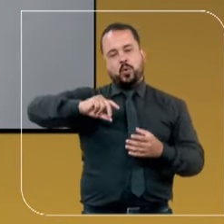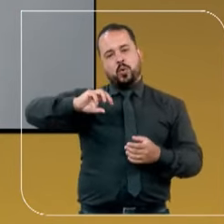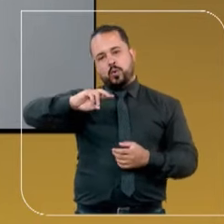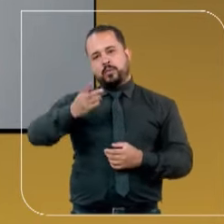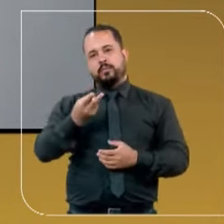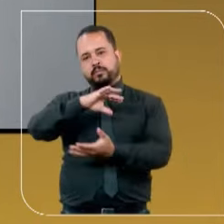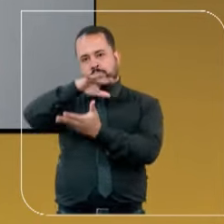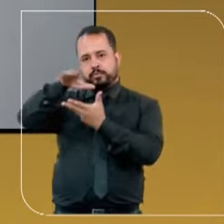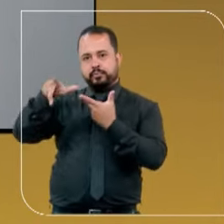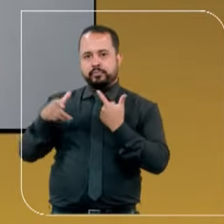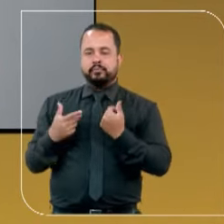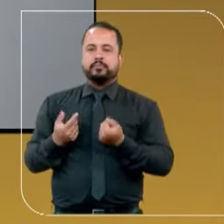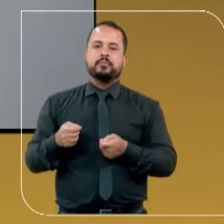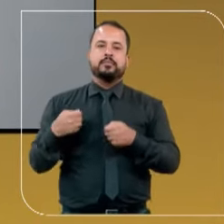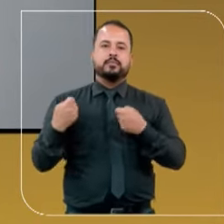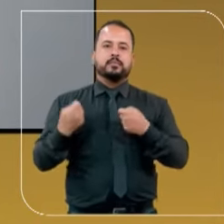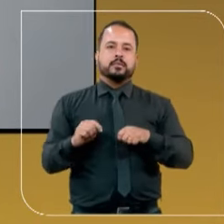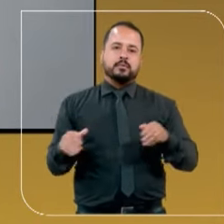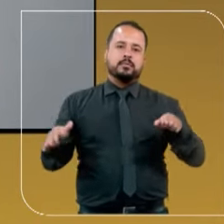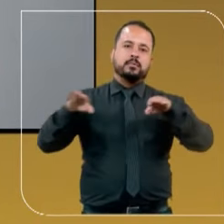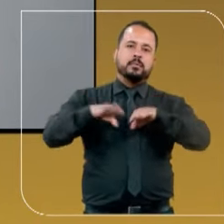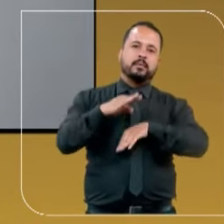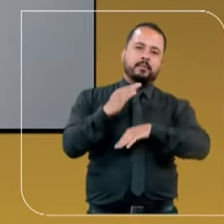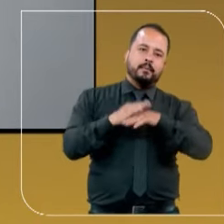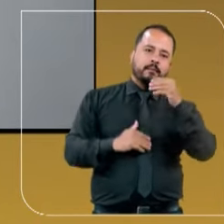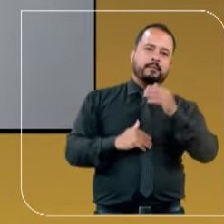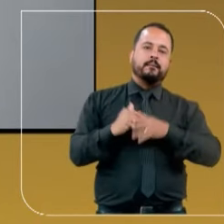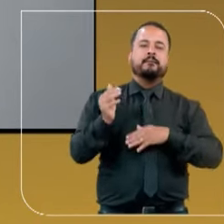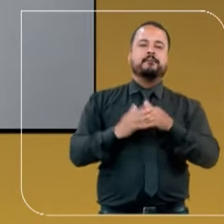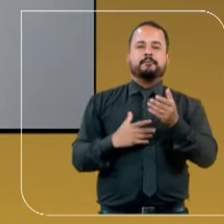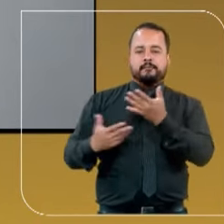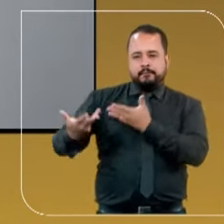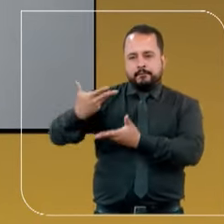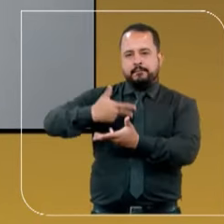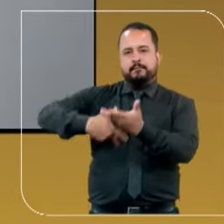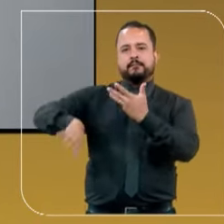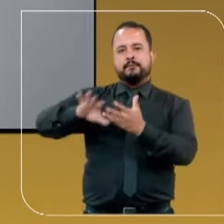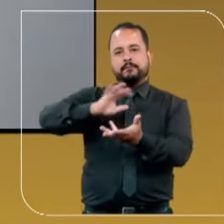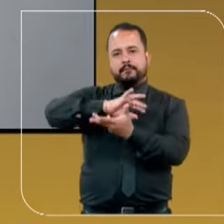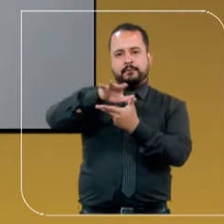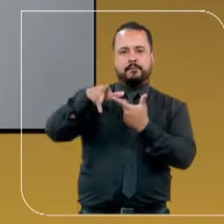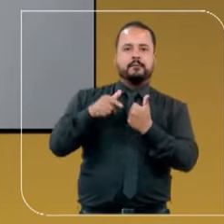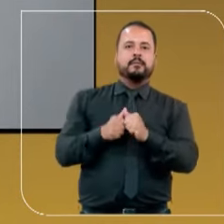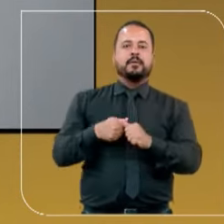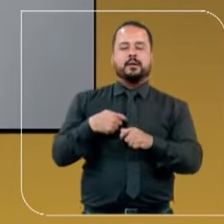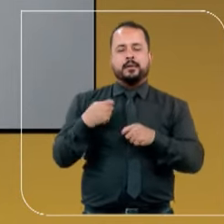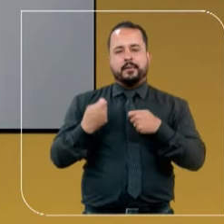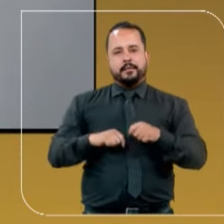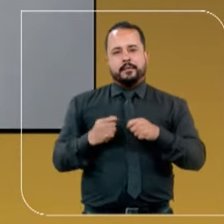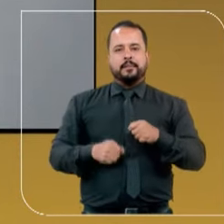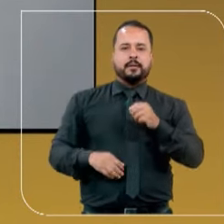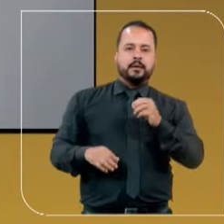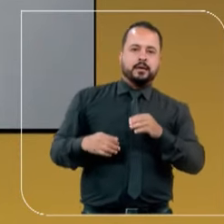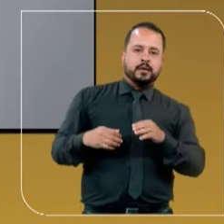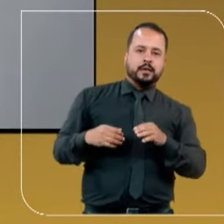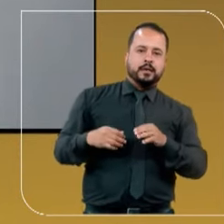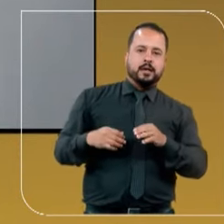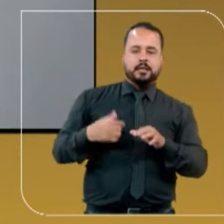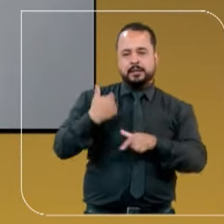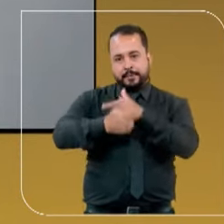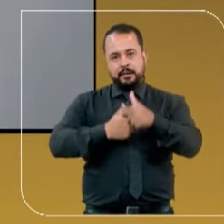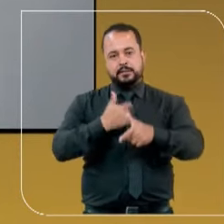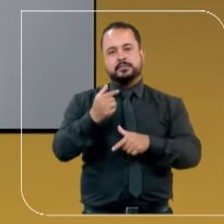promovendo o intercâmbio das melhores práticas focadas no aprimoramento das atividades jurisdicionais. Isso inclui